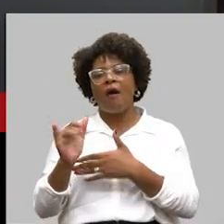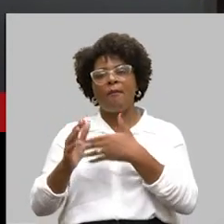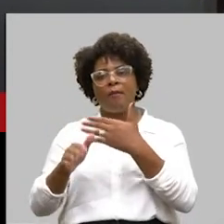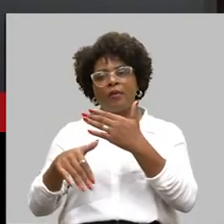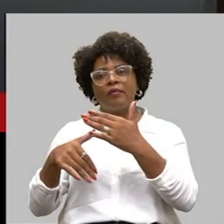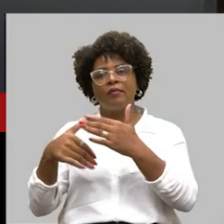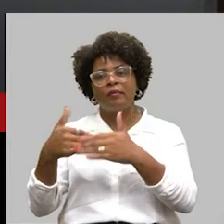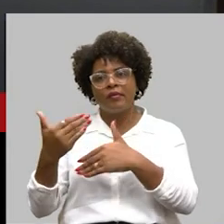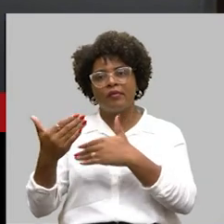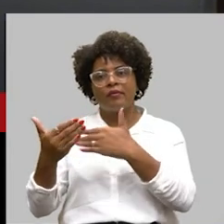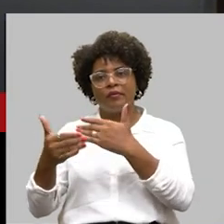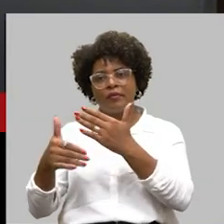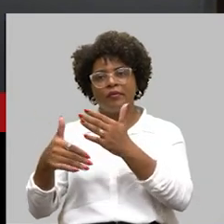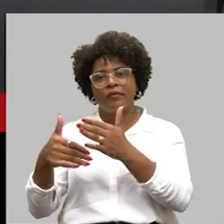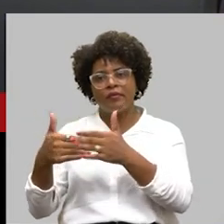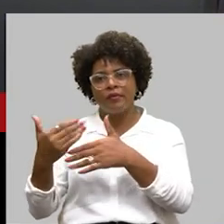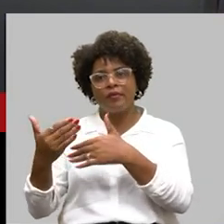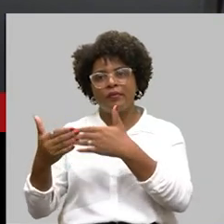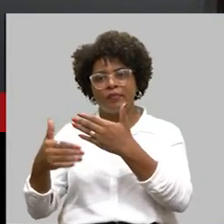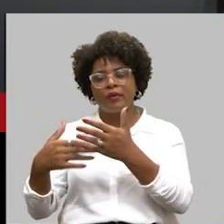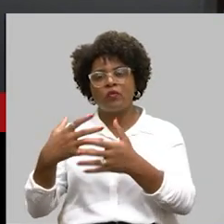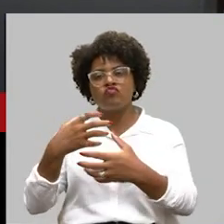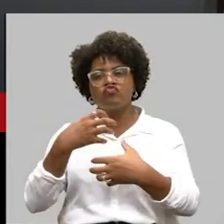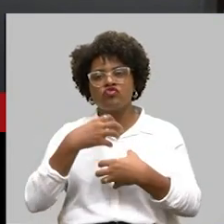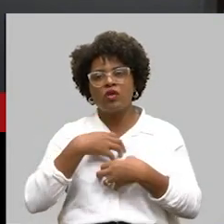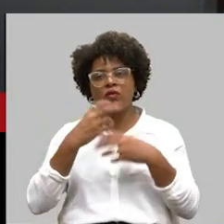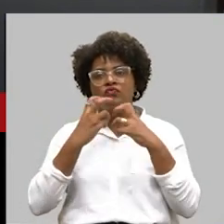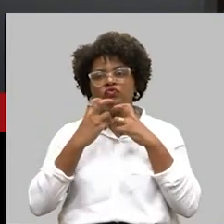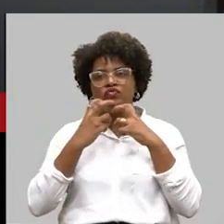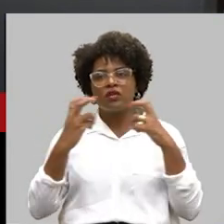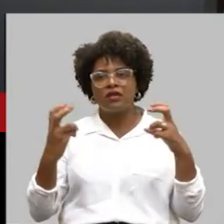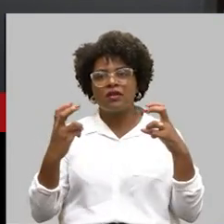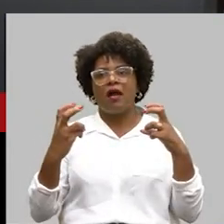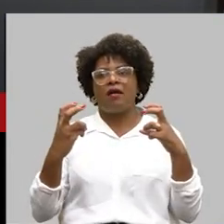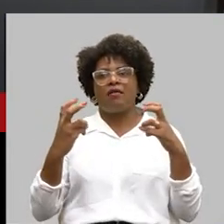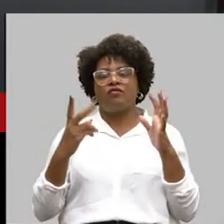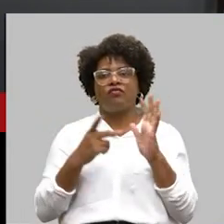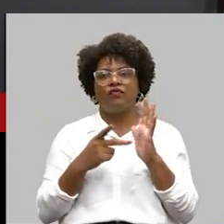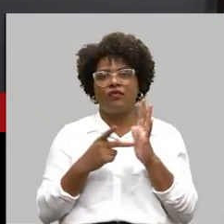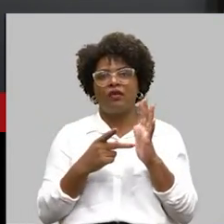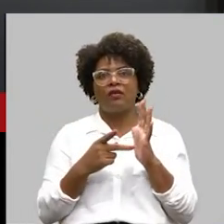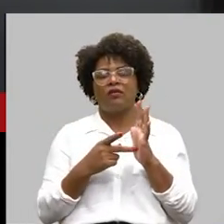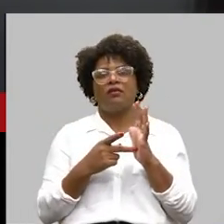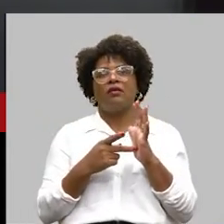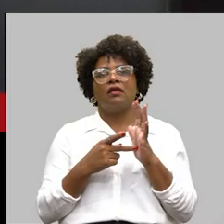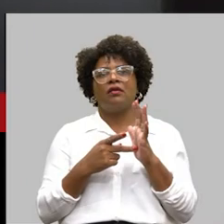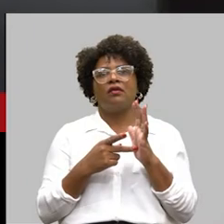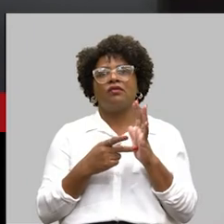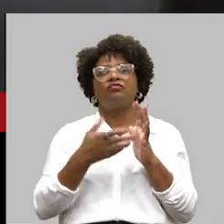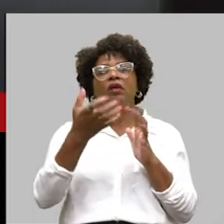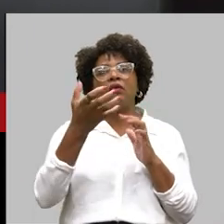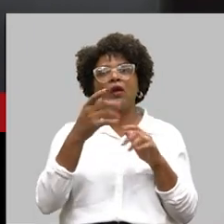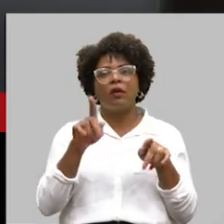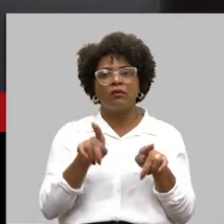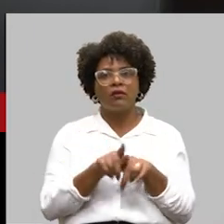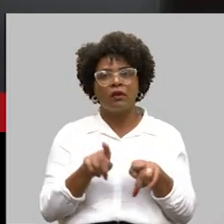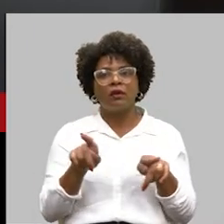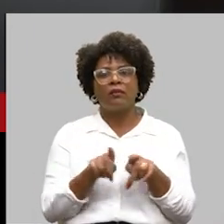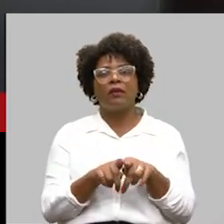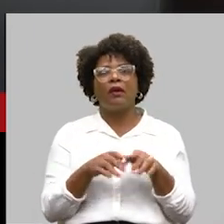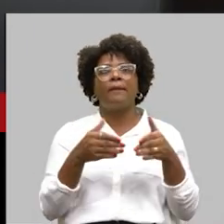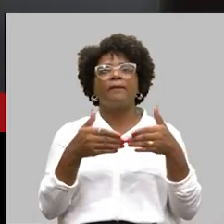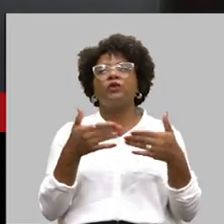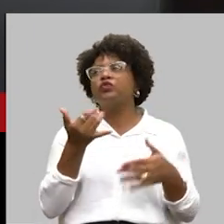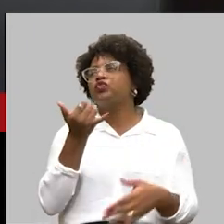jeito de de gritar um pouco mais alto e então quero também eh pedir